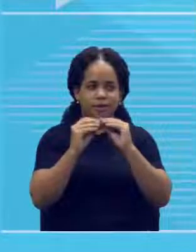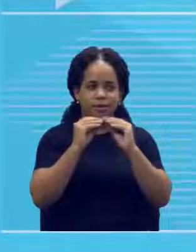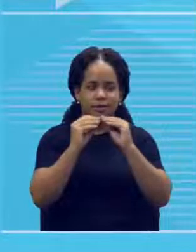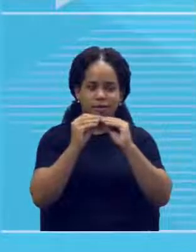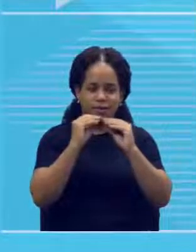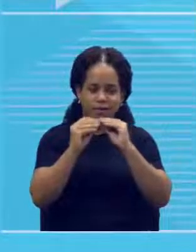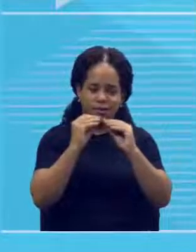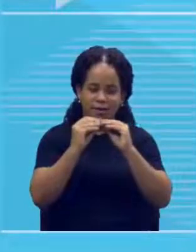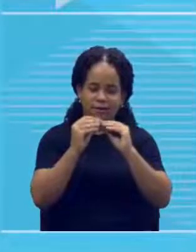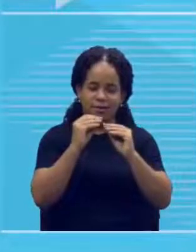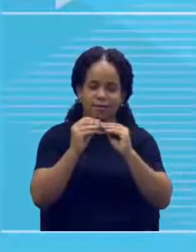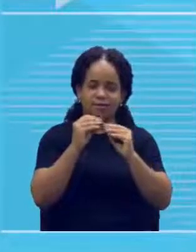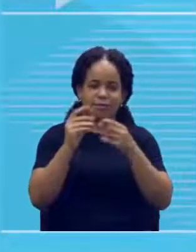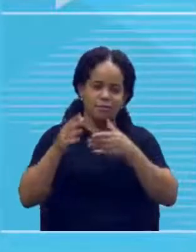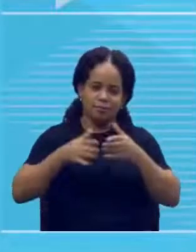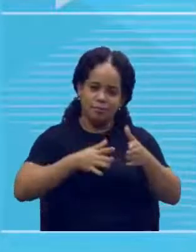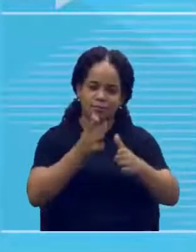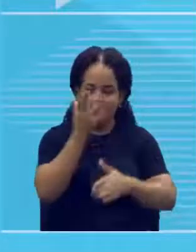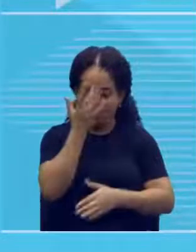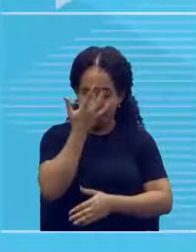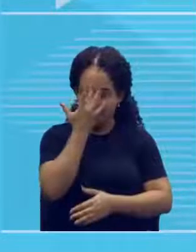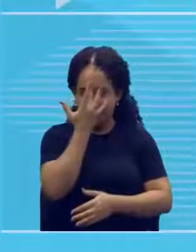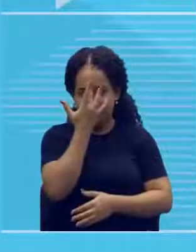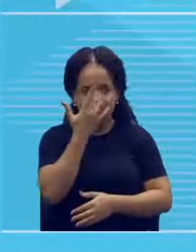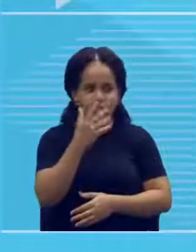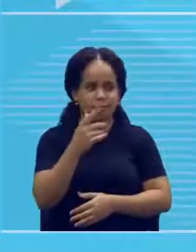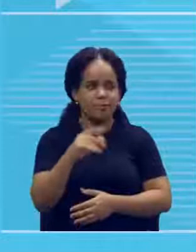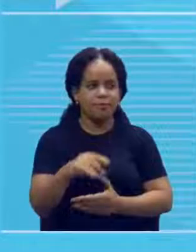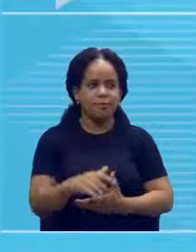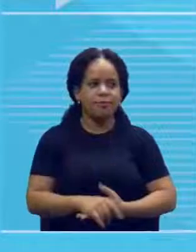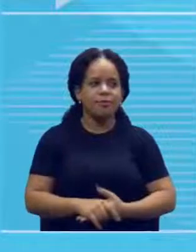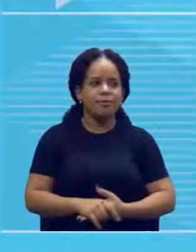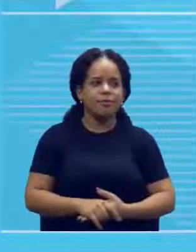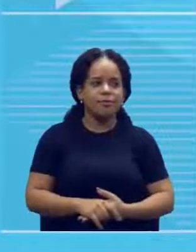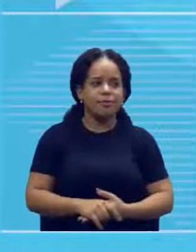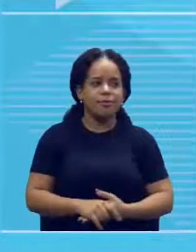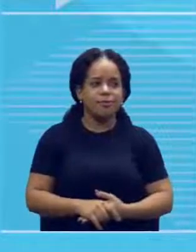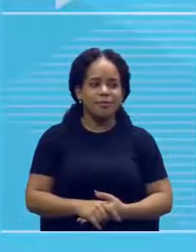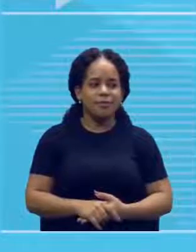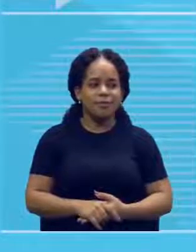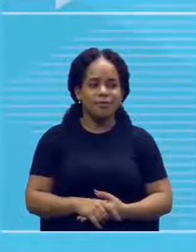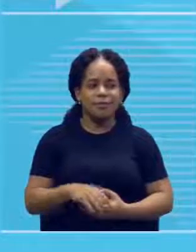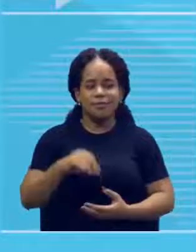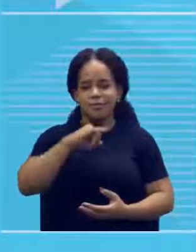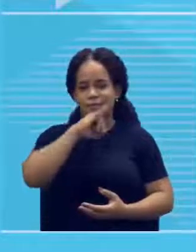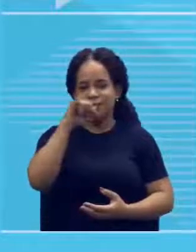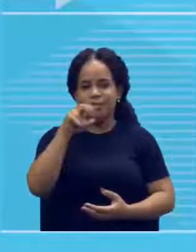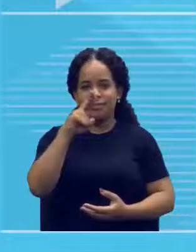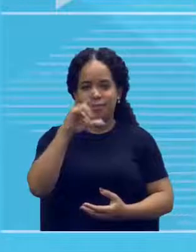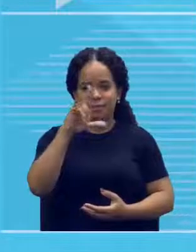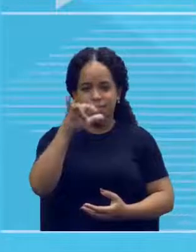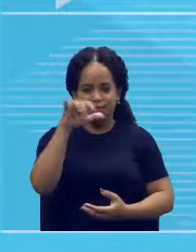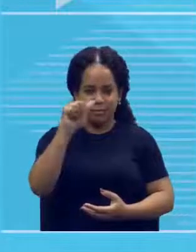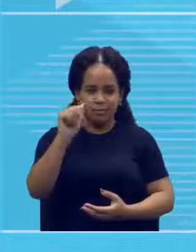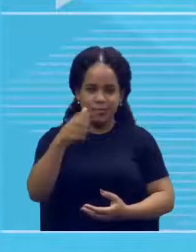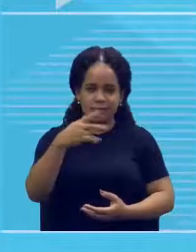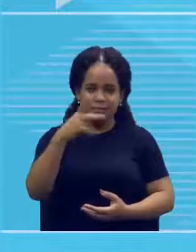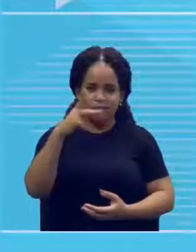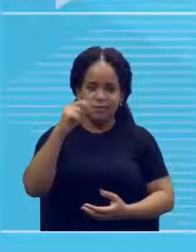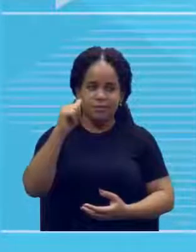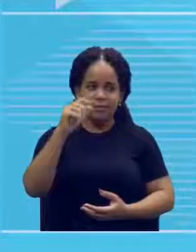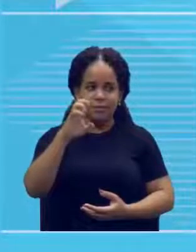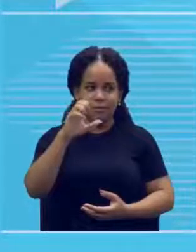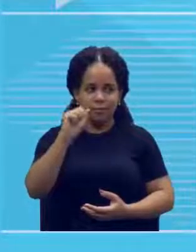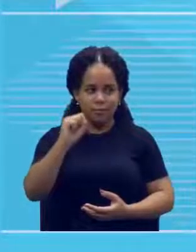É a Juliana Paes, né? A Vulga Juma, primeira temporada. A Juliana Paes, né, dançando as danças